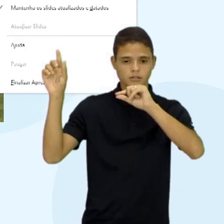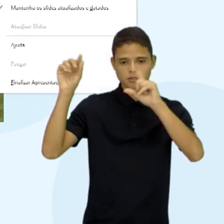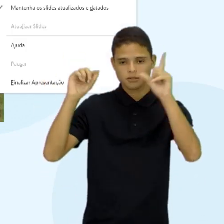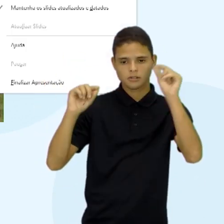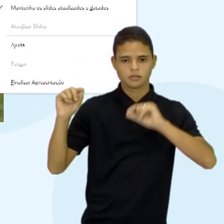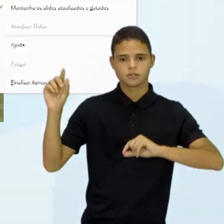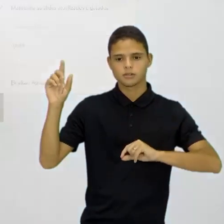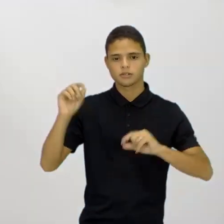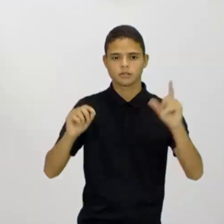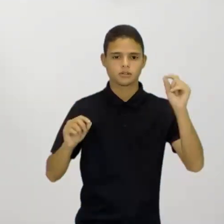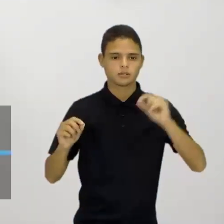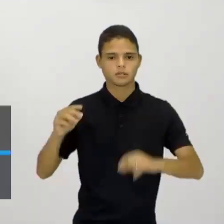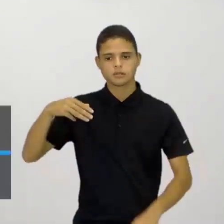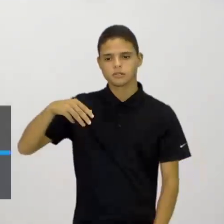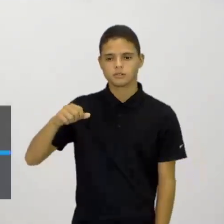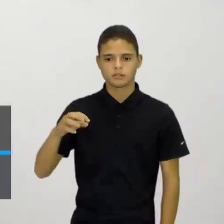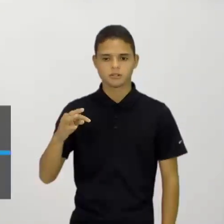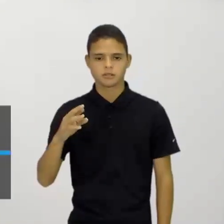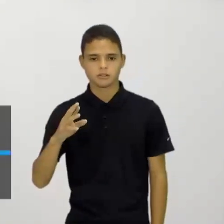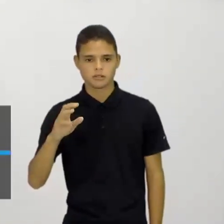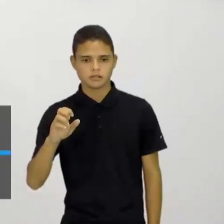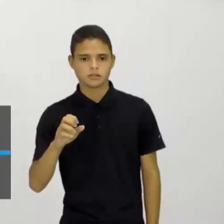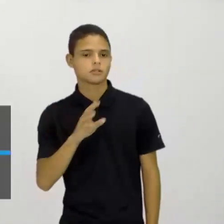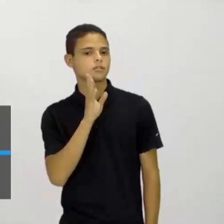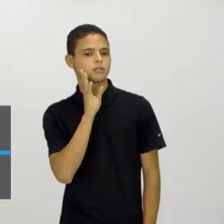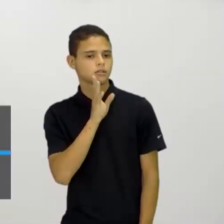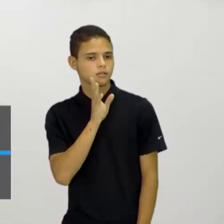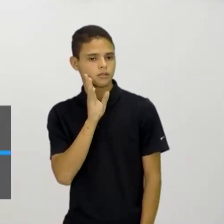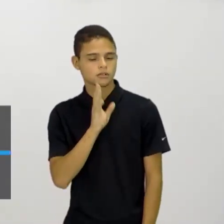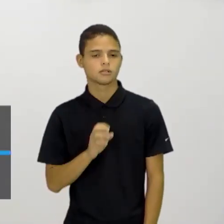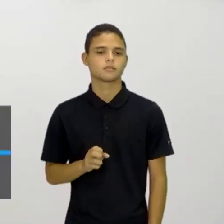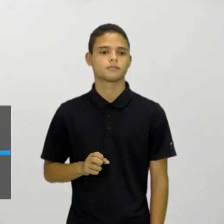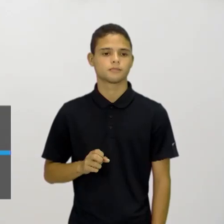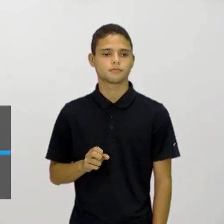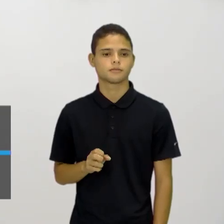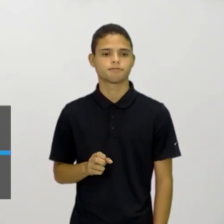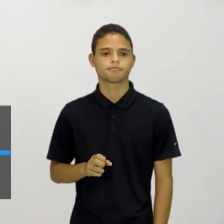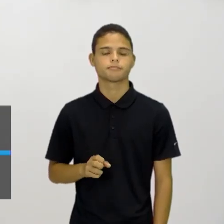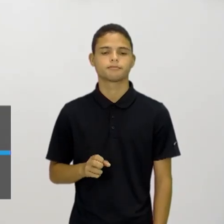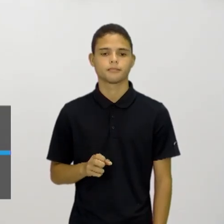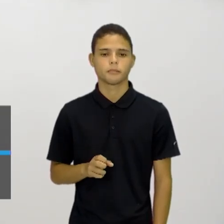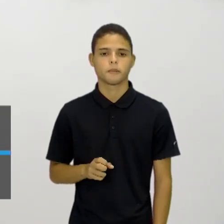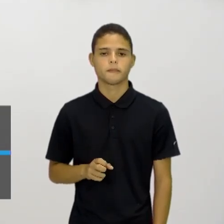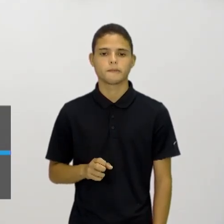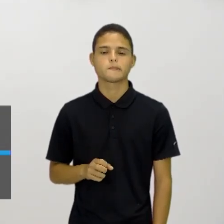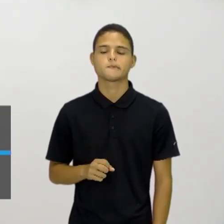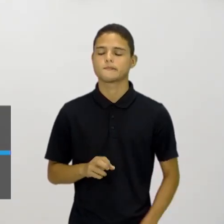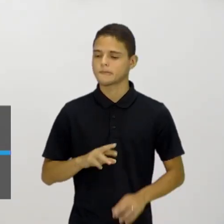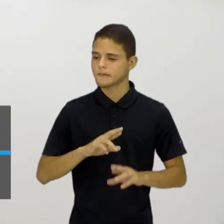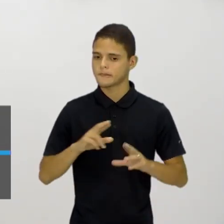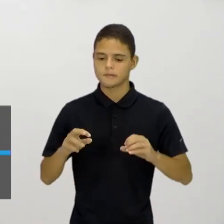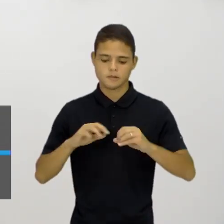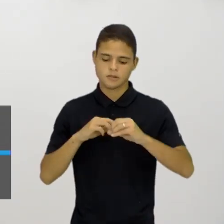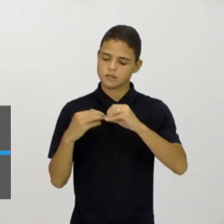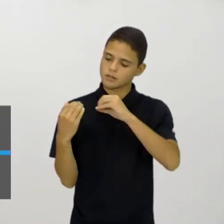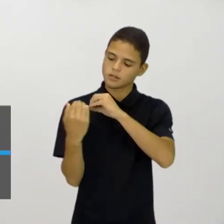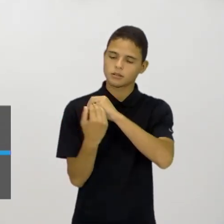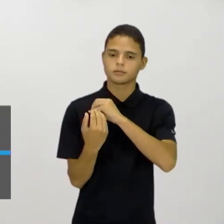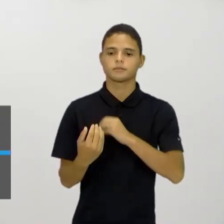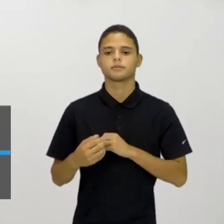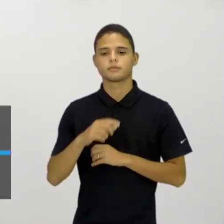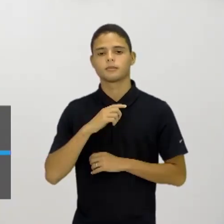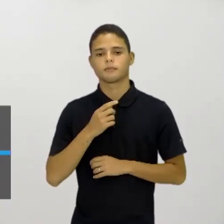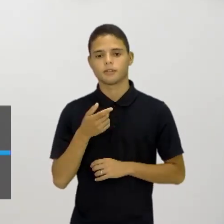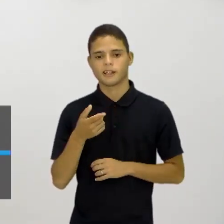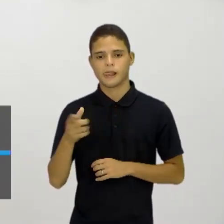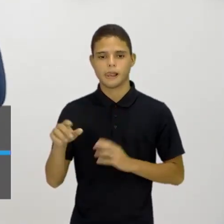consigo voltar aqui martila Marte Mercúrio ao sol Vênus e Saturno só tem outro vídeo aqui